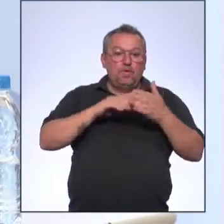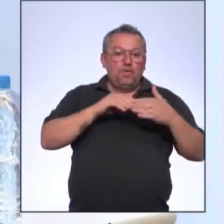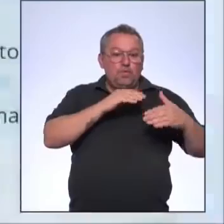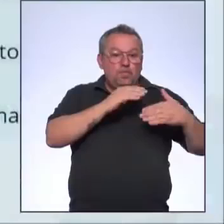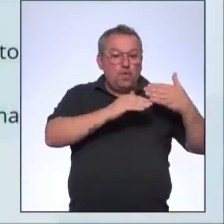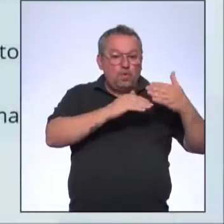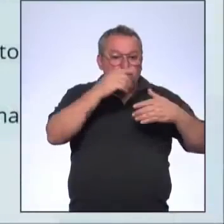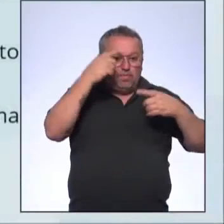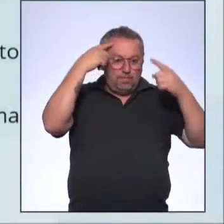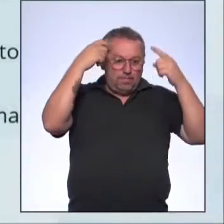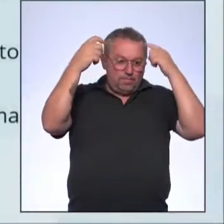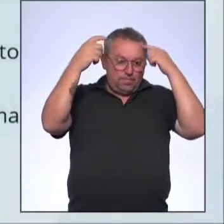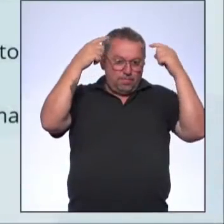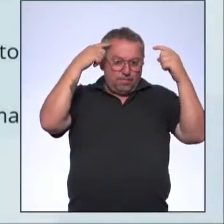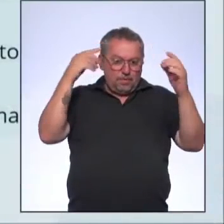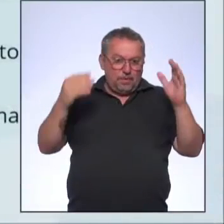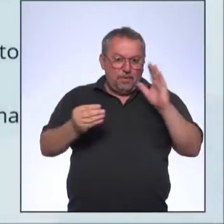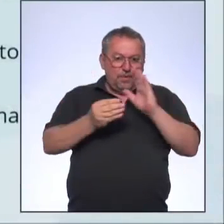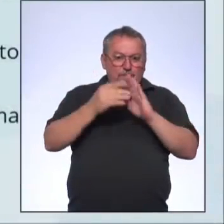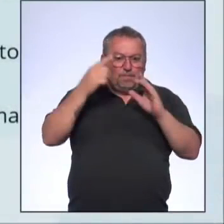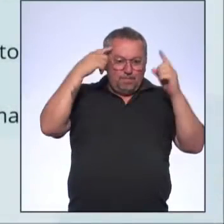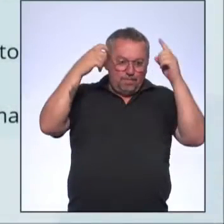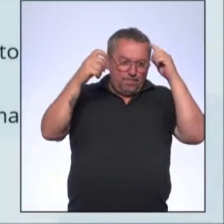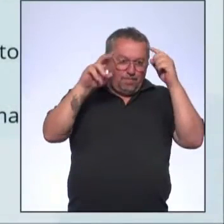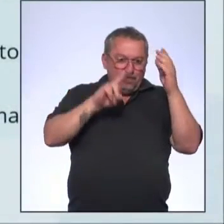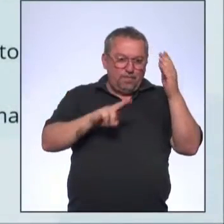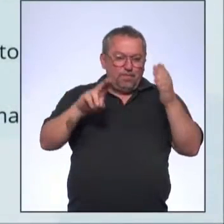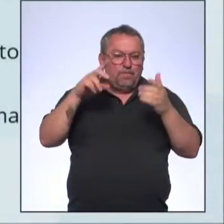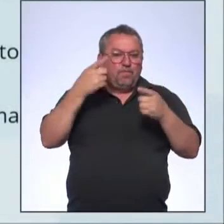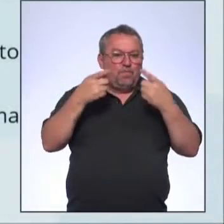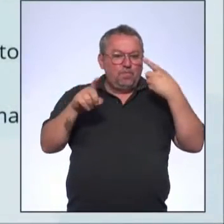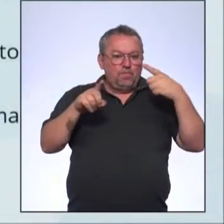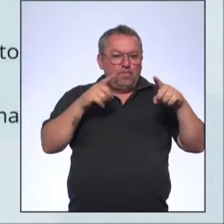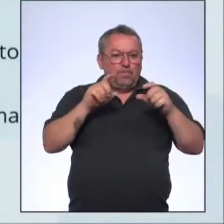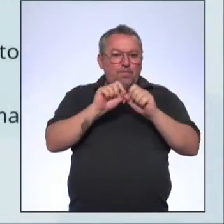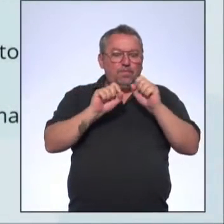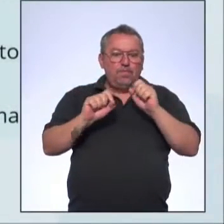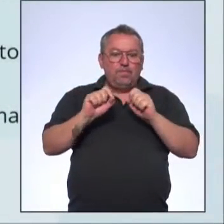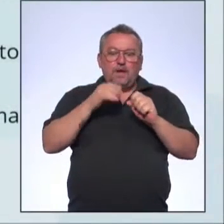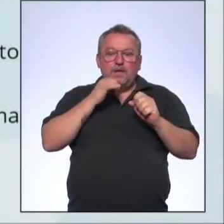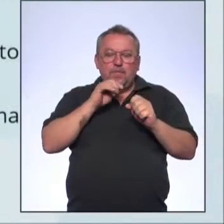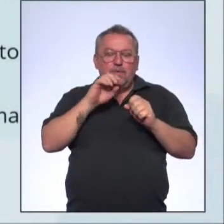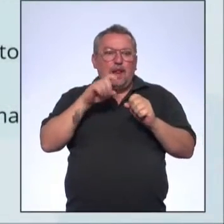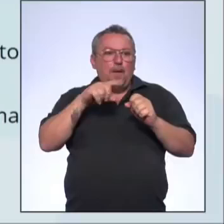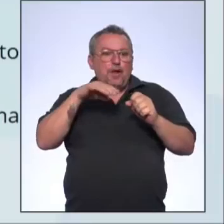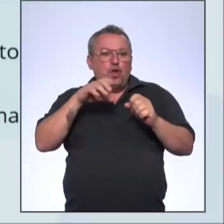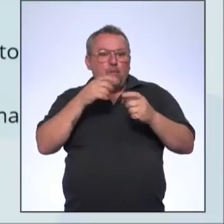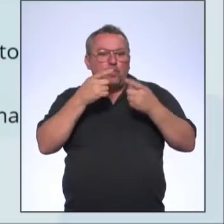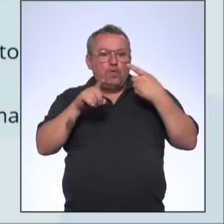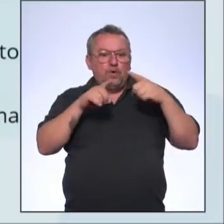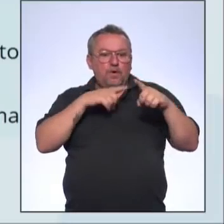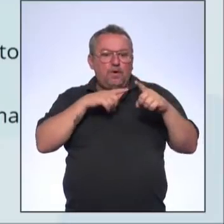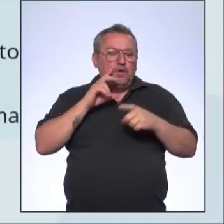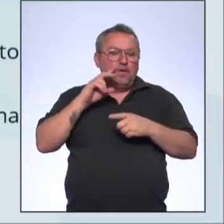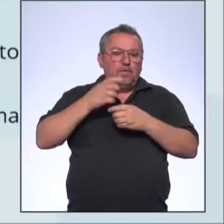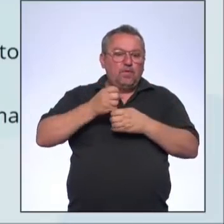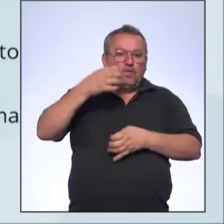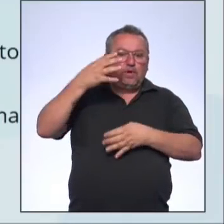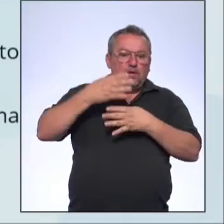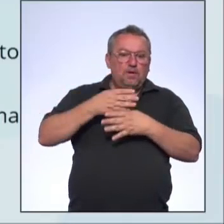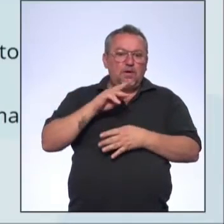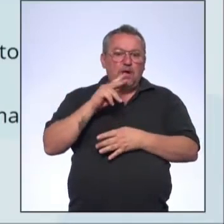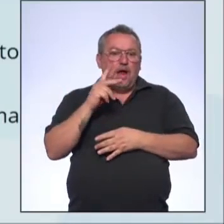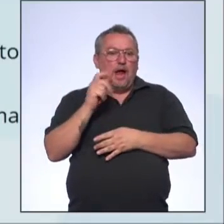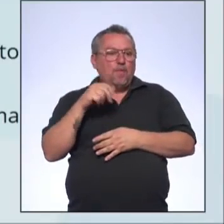de criação que inclui criatividade e uso dos elementos musicais. Os elementos musicais é tudo que vocês disseram no chat: